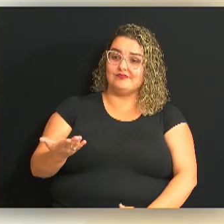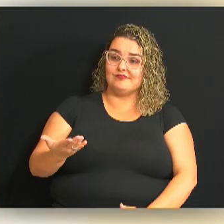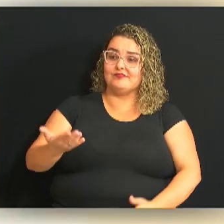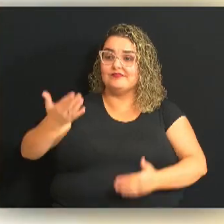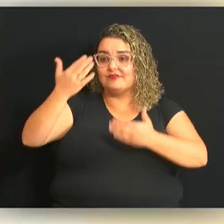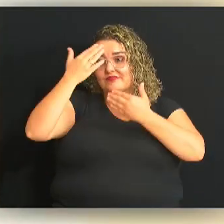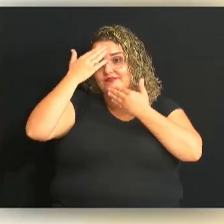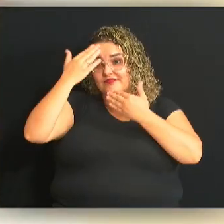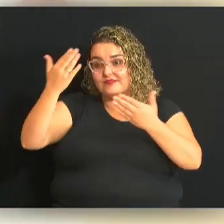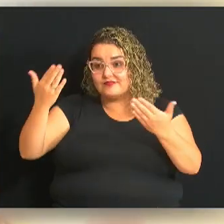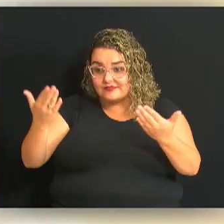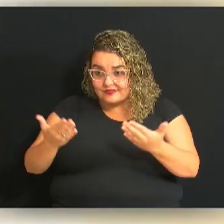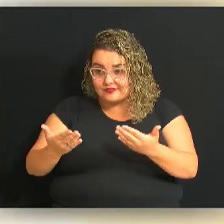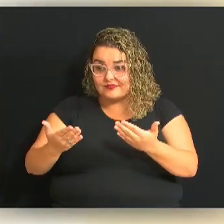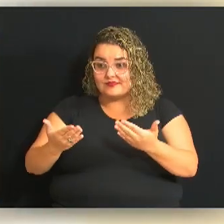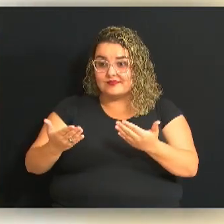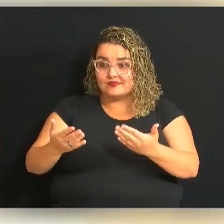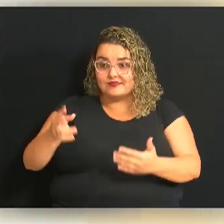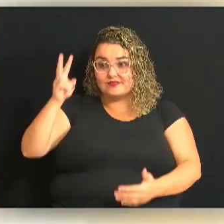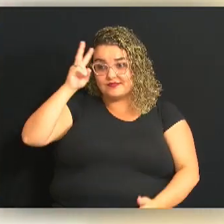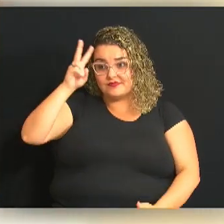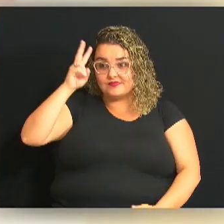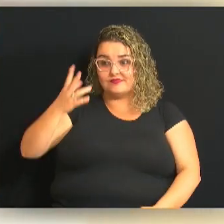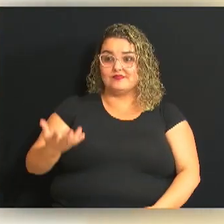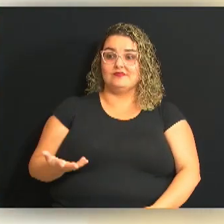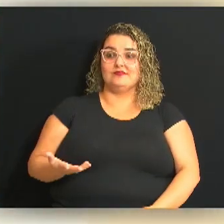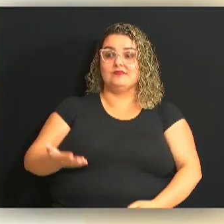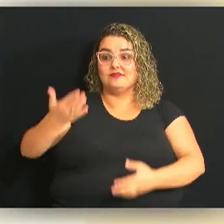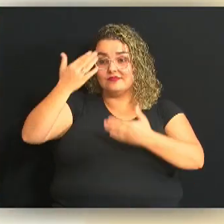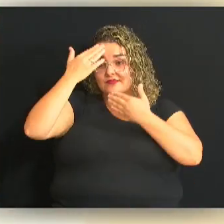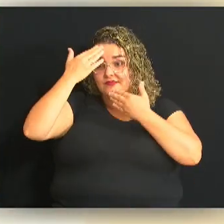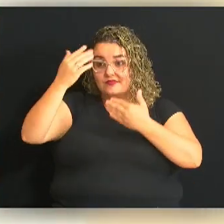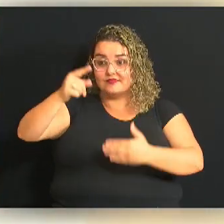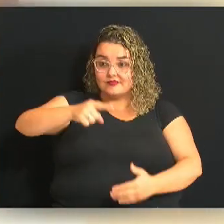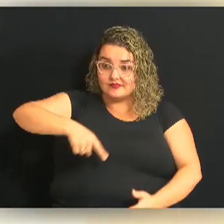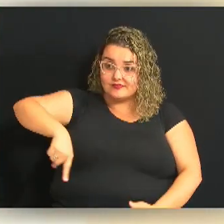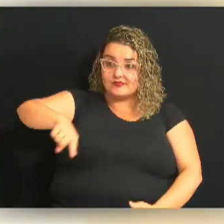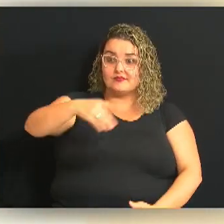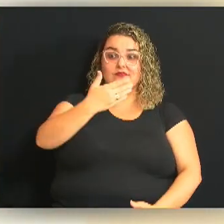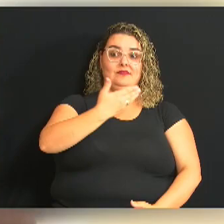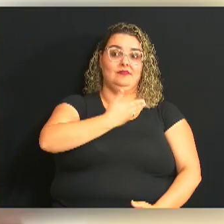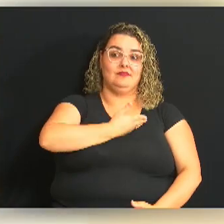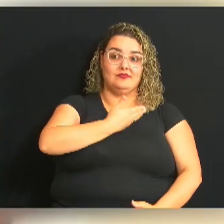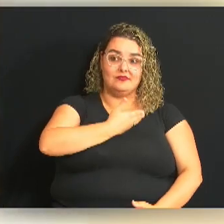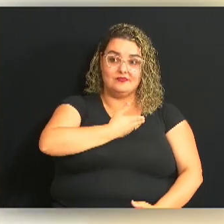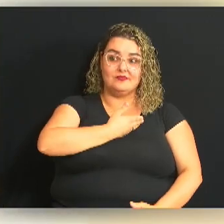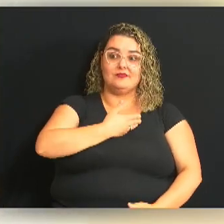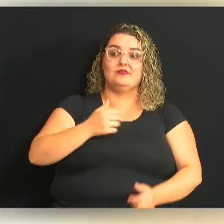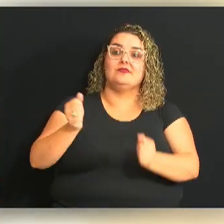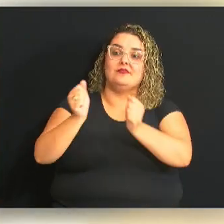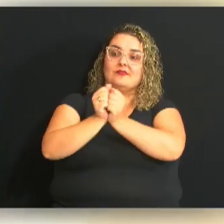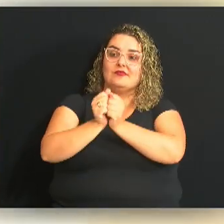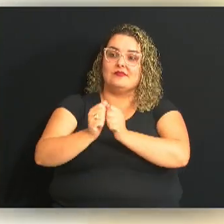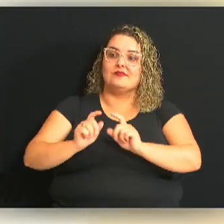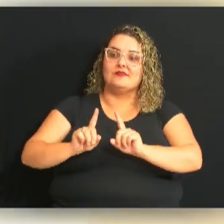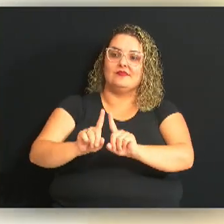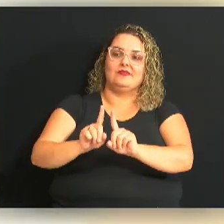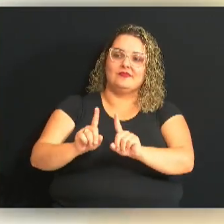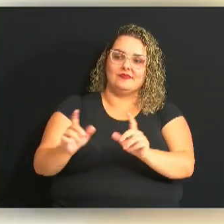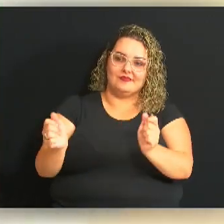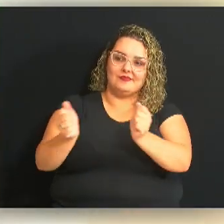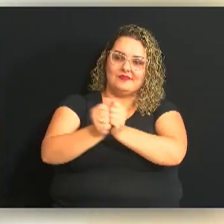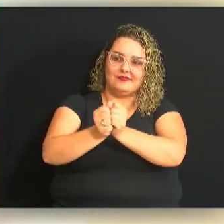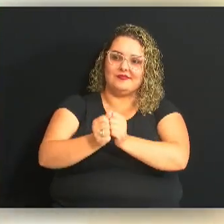agradeço hoje por ter lembrado. Agradeço vocês, meus amigos, por estar sempre comigo e estar sempre